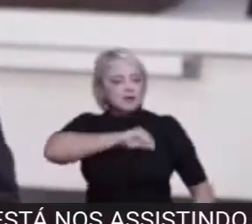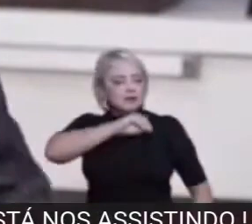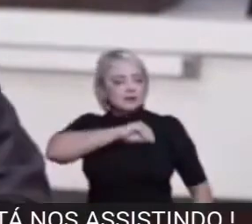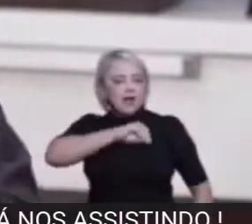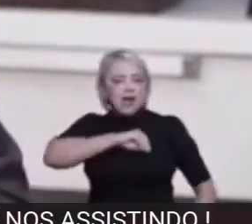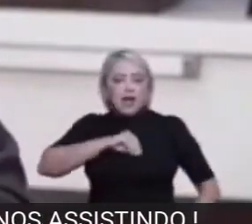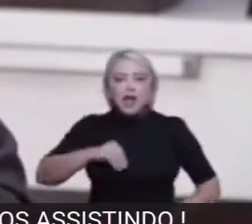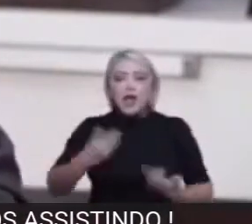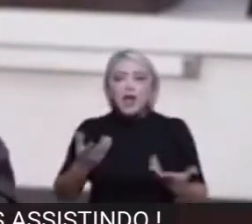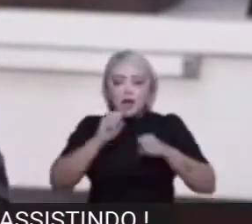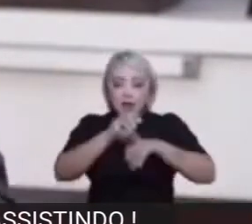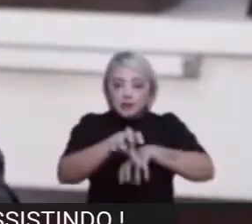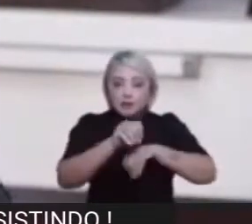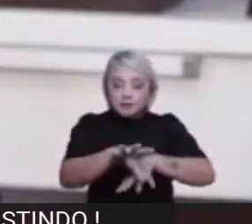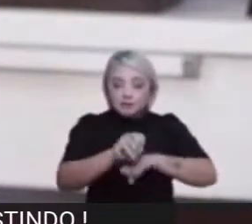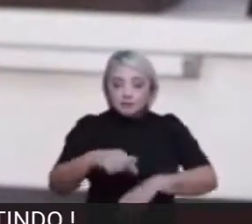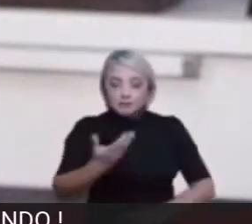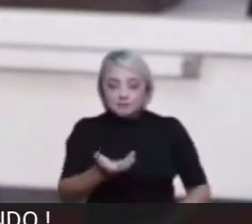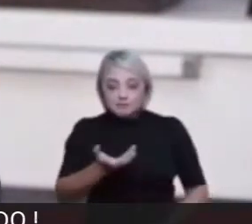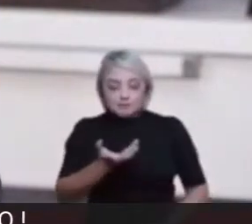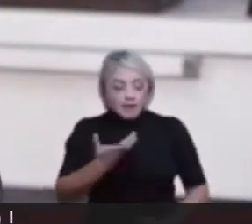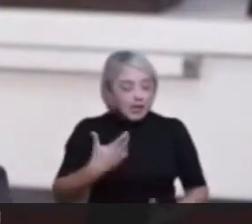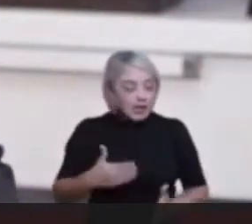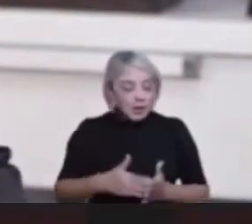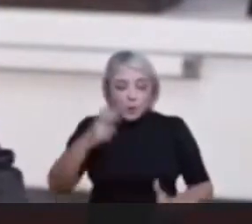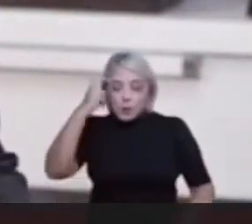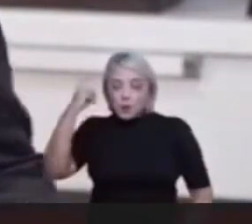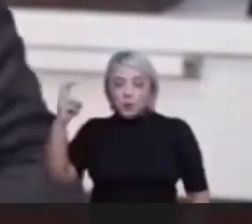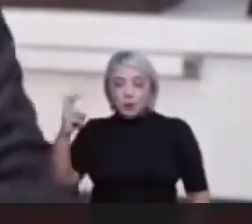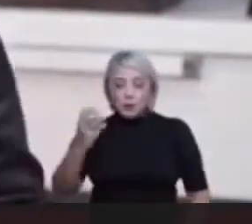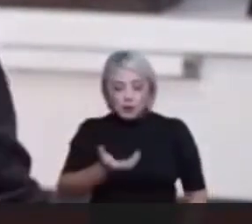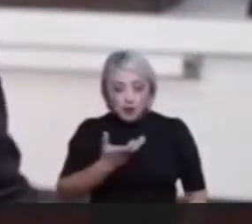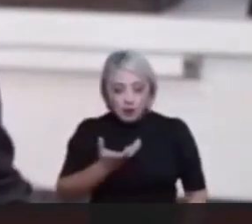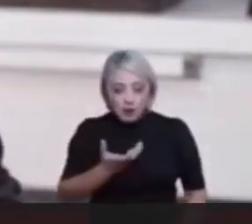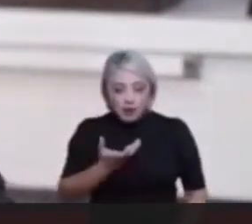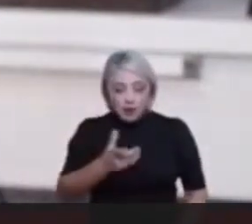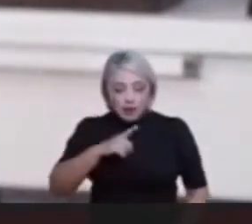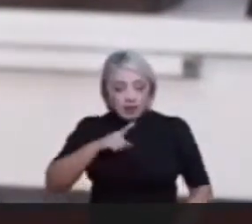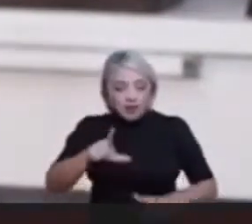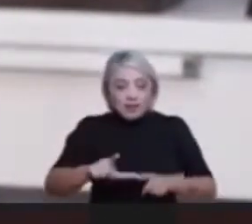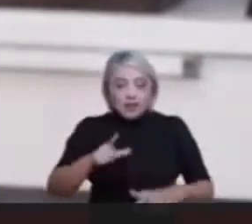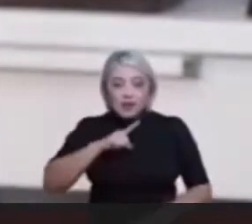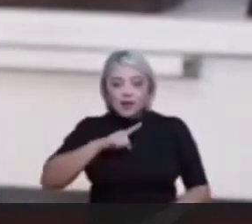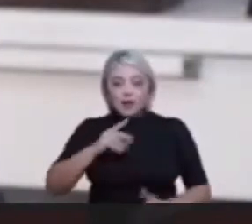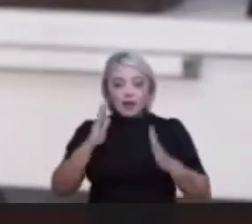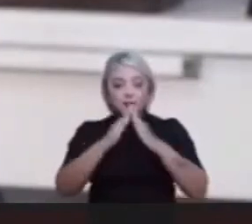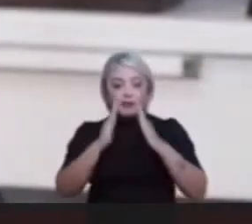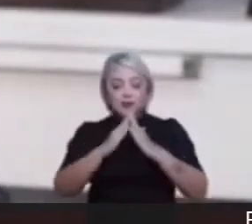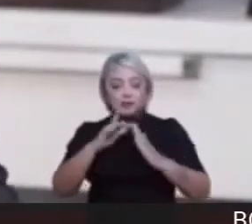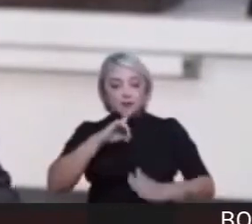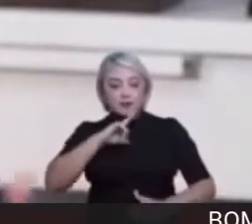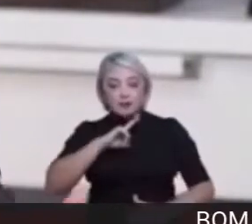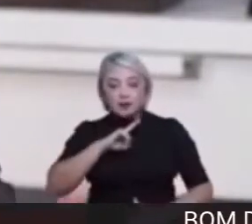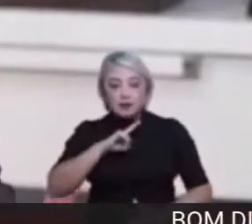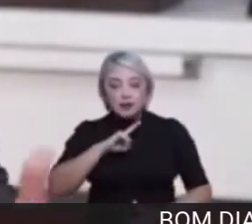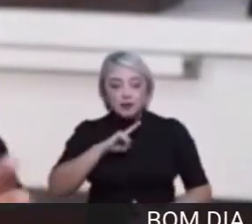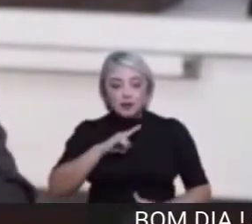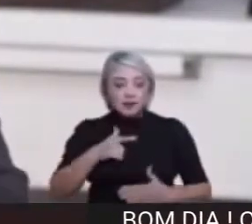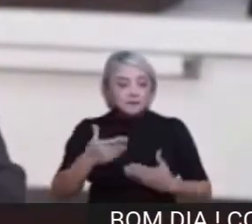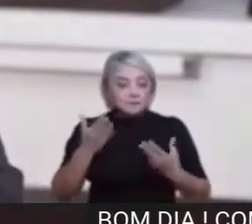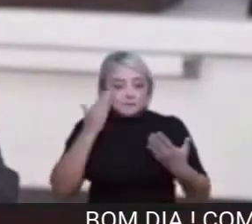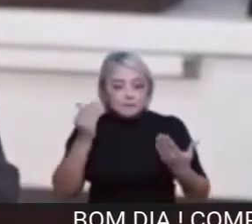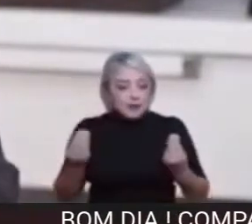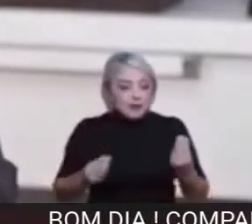educação, nós queremos colher cultura, nós queremos colher, sabe, habitação, nós queremos escolher, sabe,